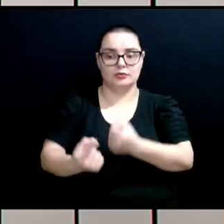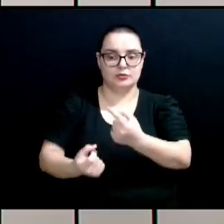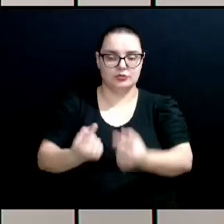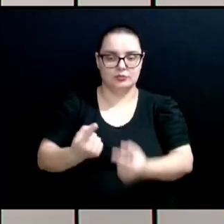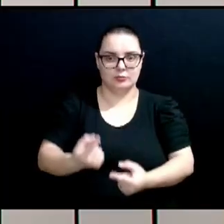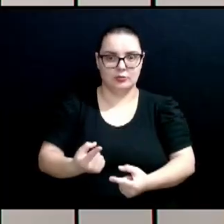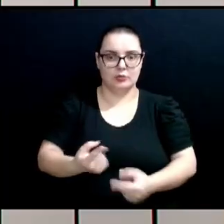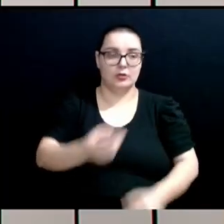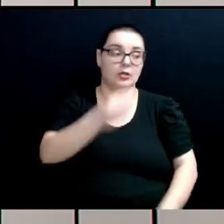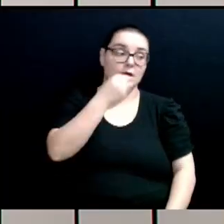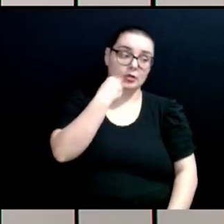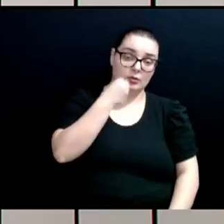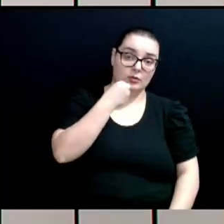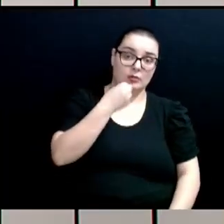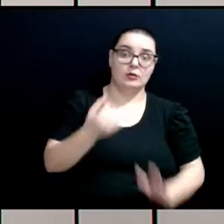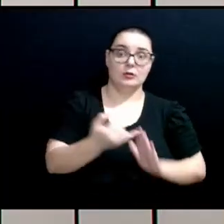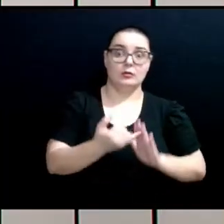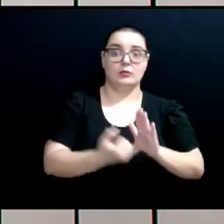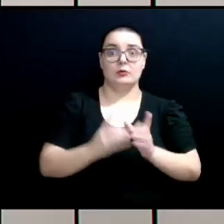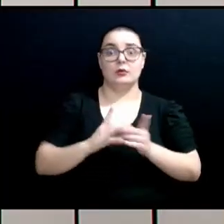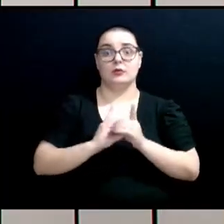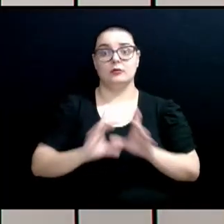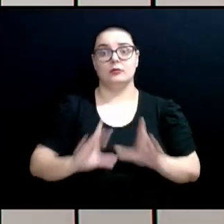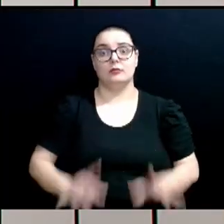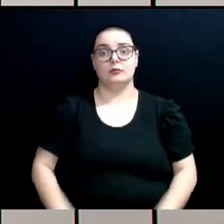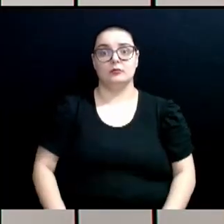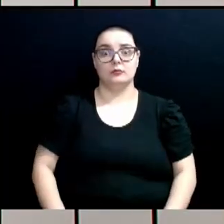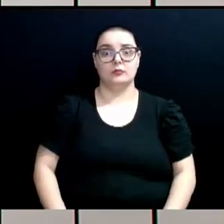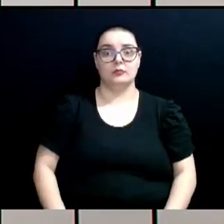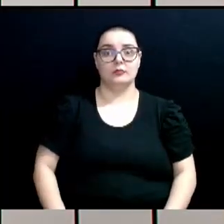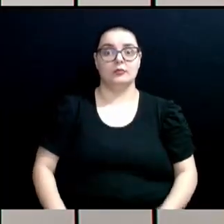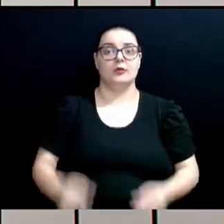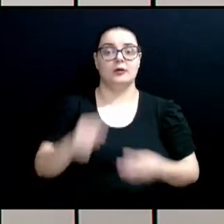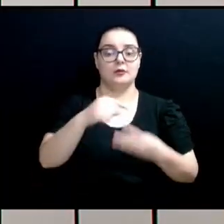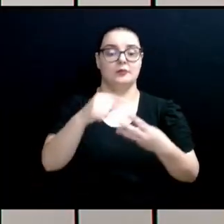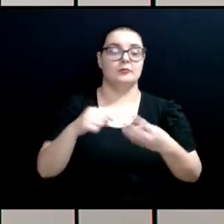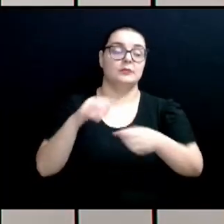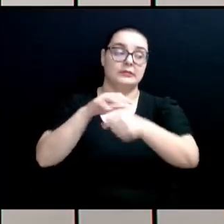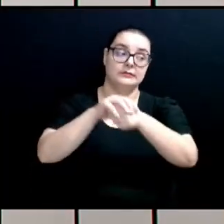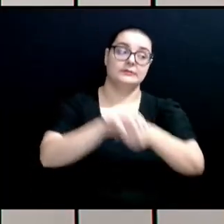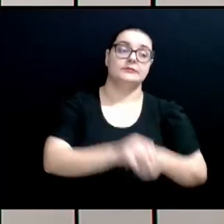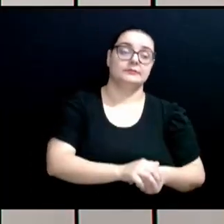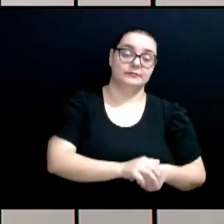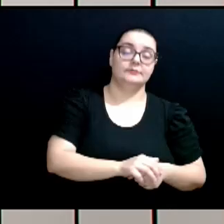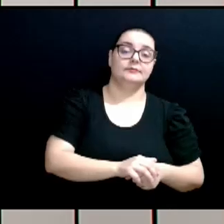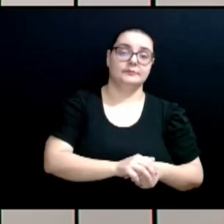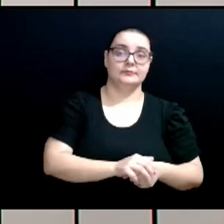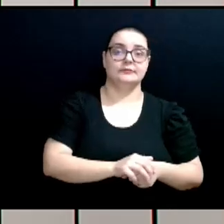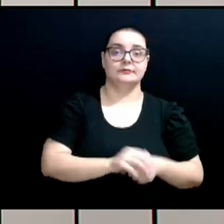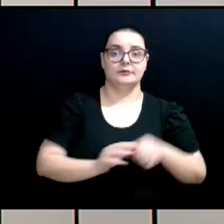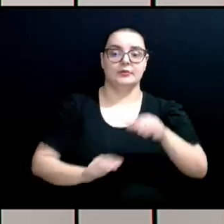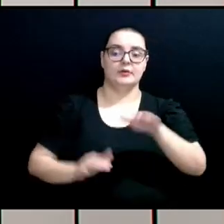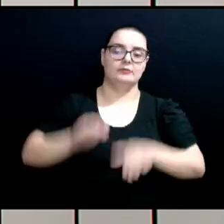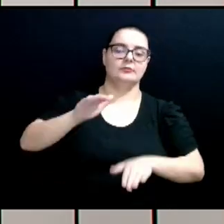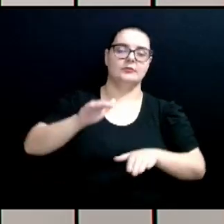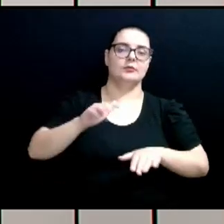das instituições democráticas. São algumas das ameaças que desestabilizam o nosso atual sistema